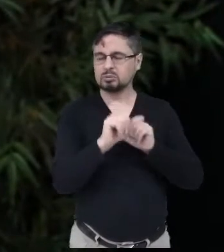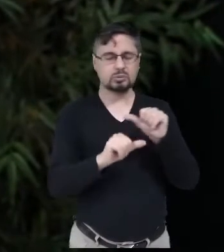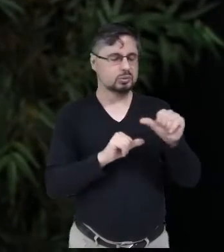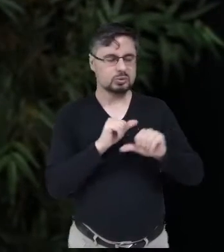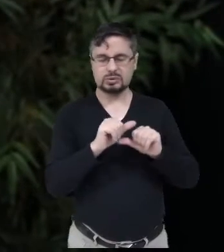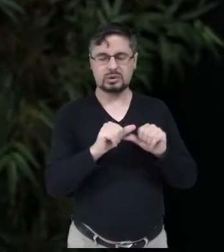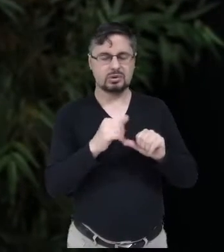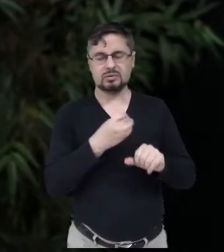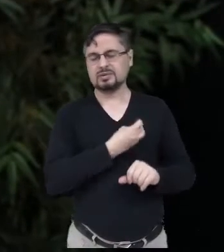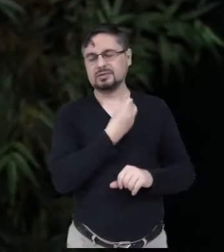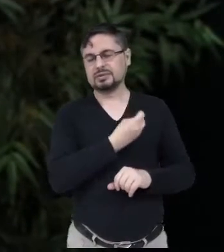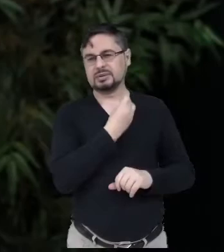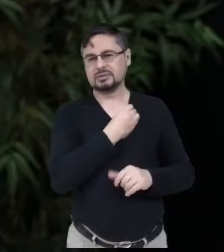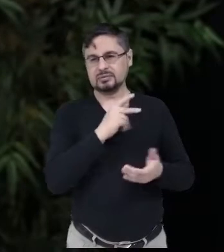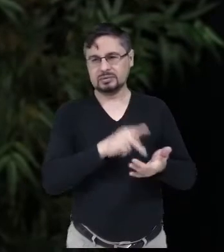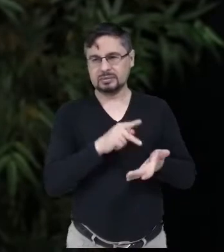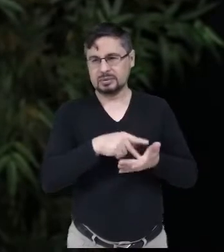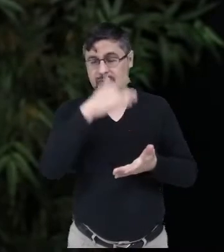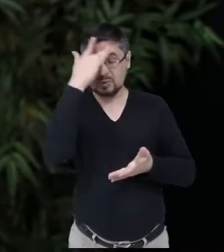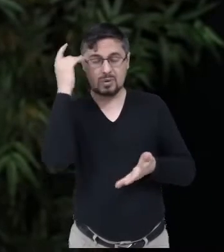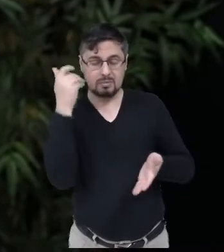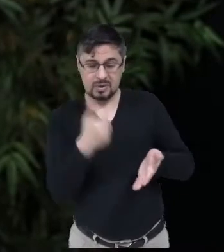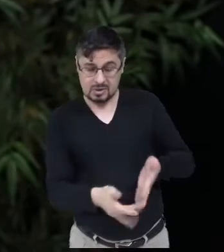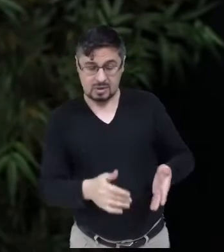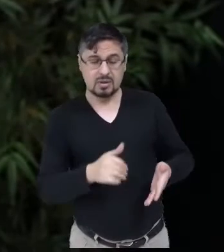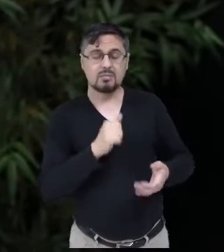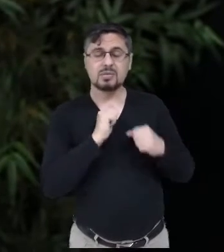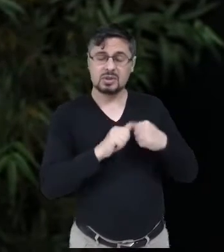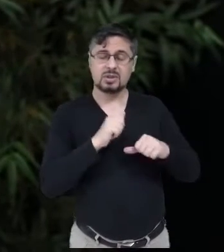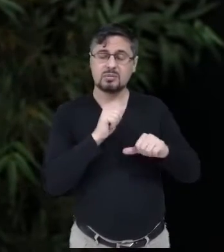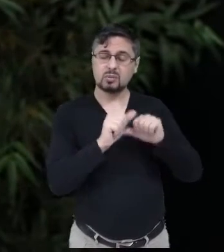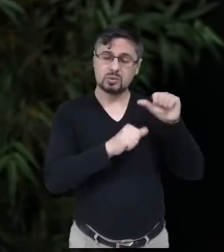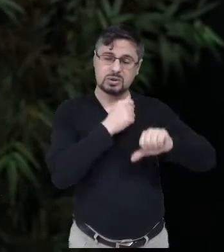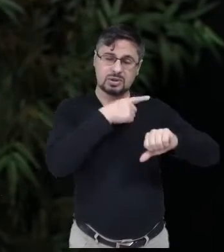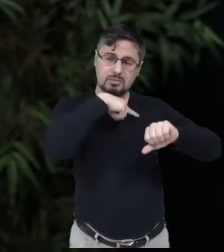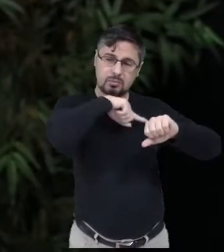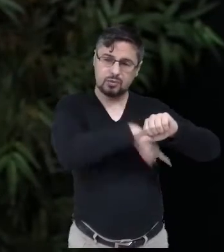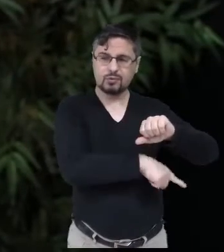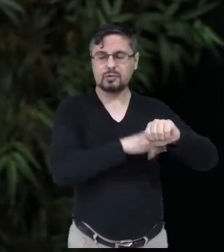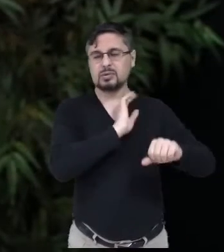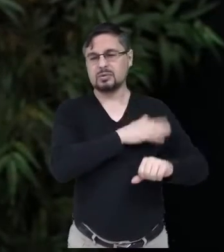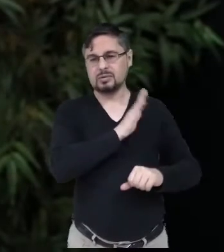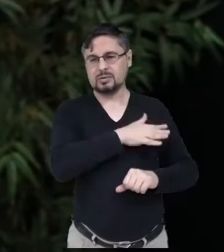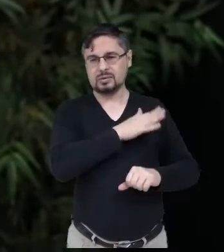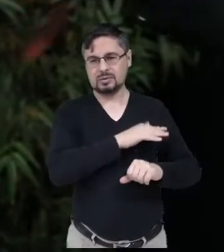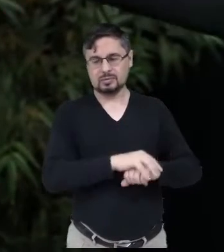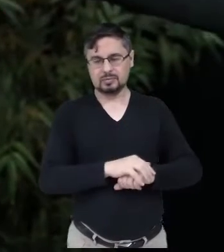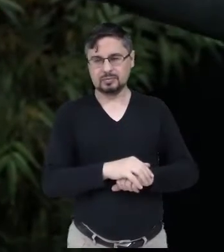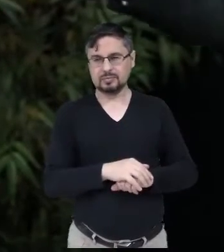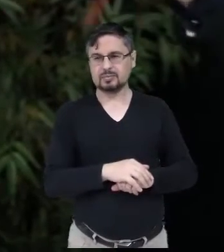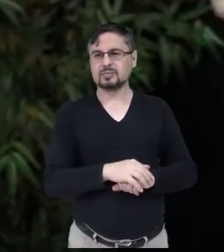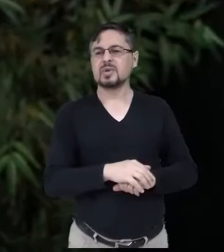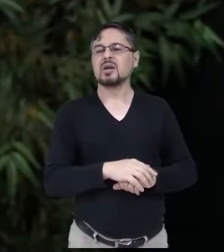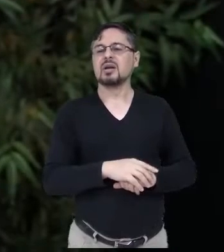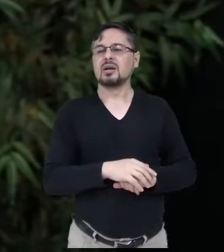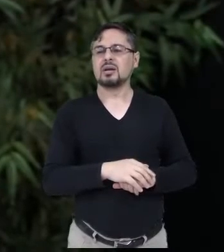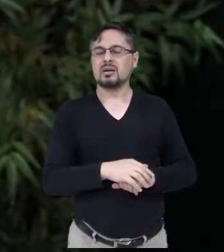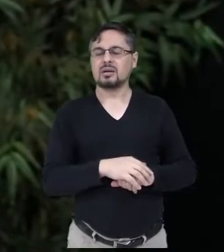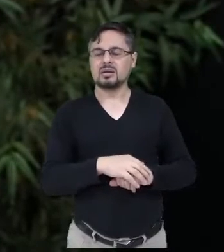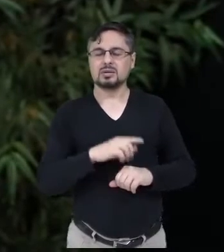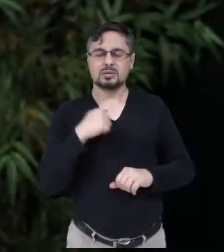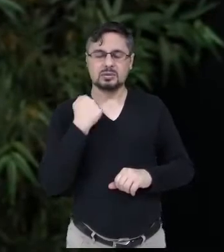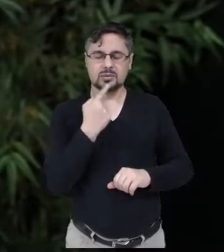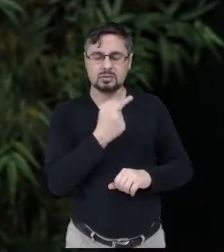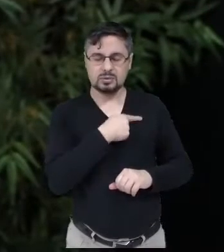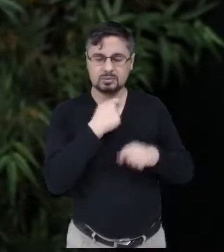cirurgia radical em seus corações. Ezequiel capítulo 36, versículo 26, diz que nós precisamos substituir o coração